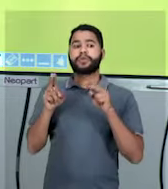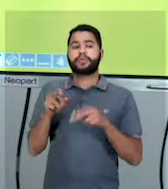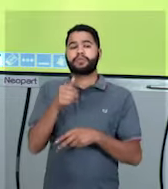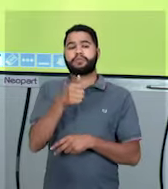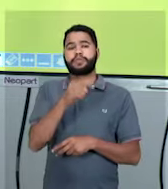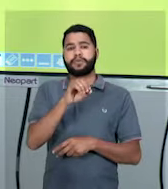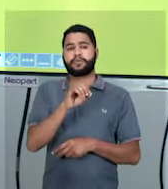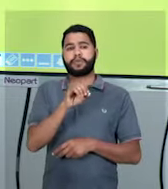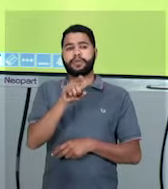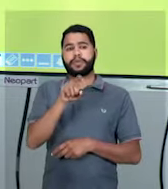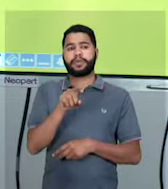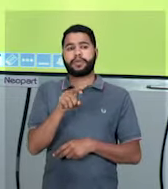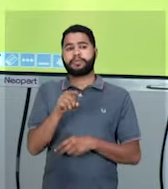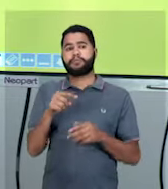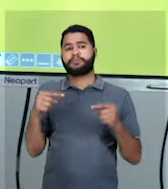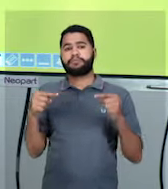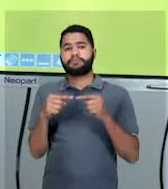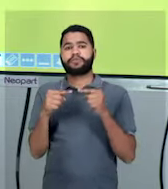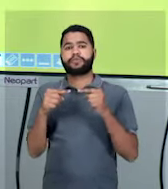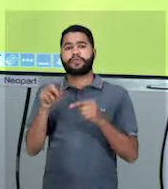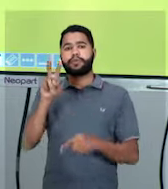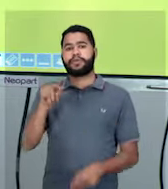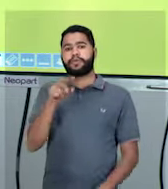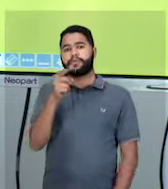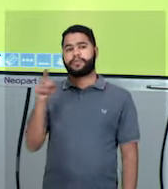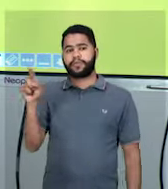180 está para π.